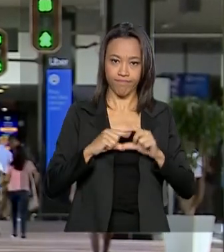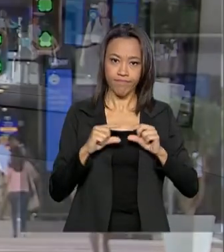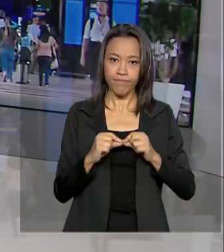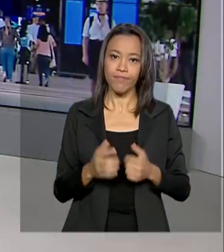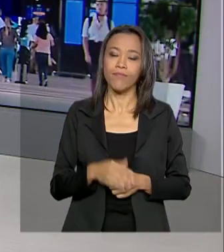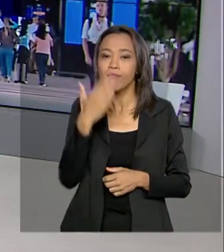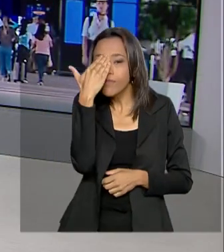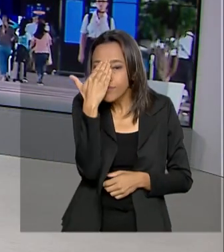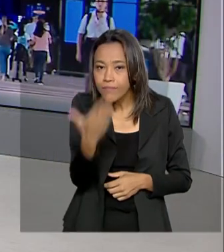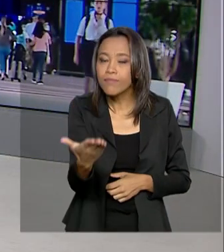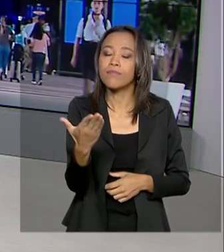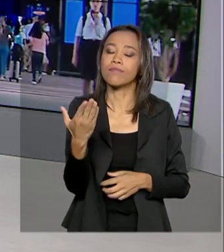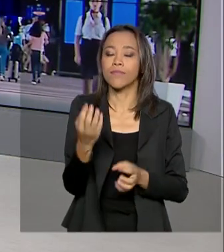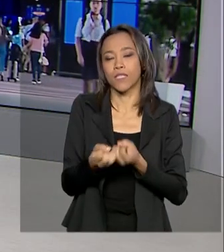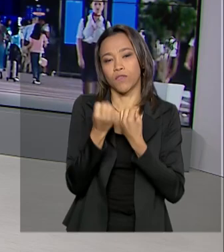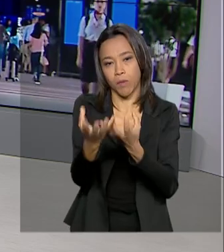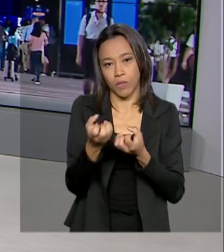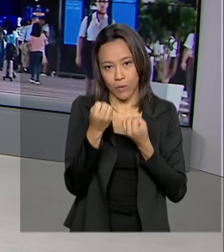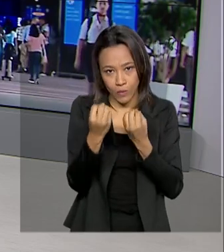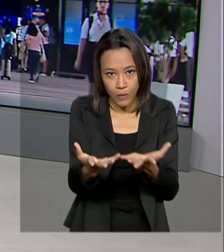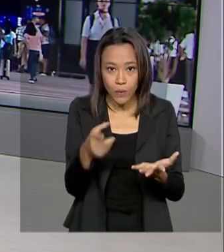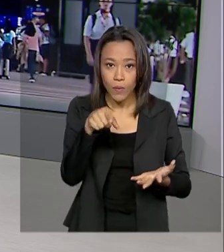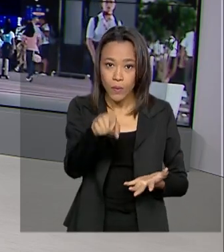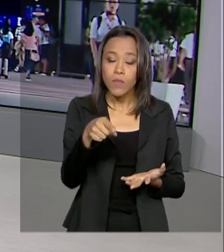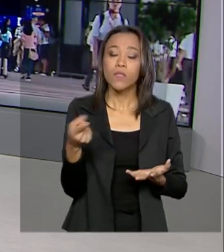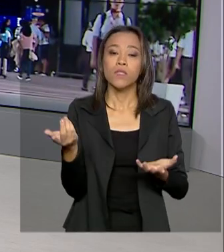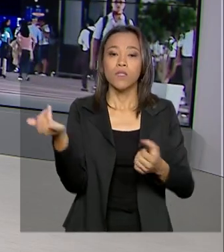Obrigada Luana pelas suas informações ao vivo, direto de Belo Horizonte.